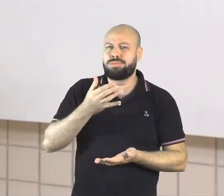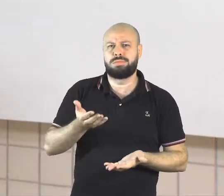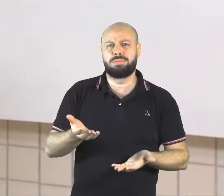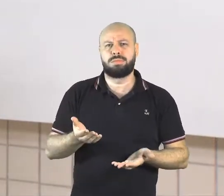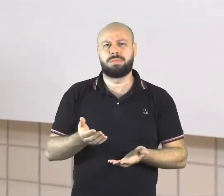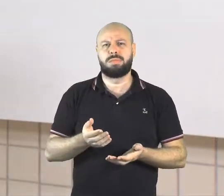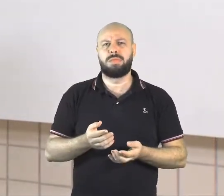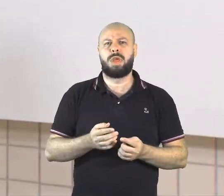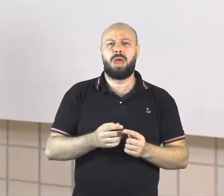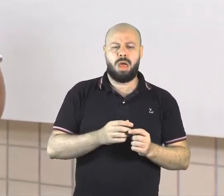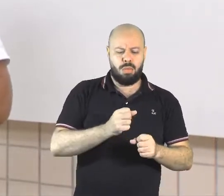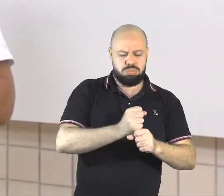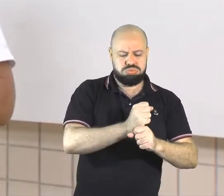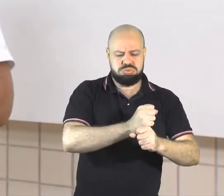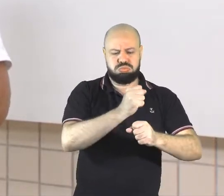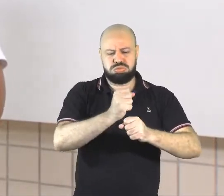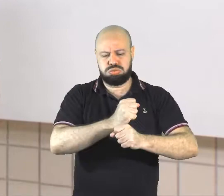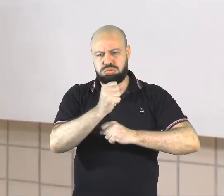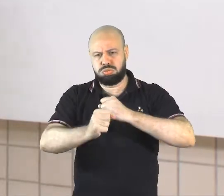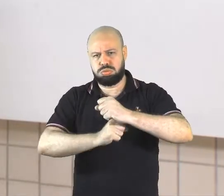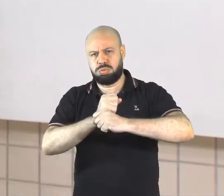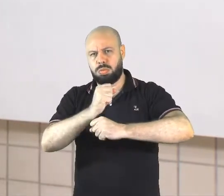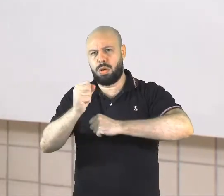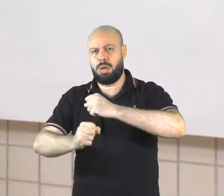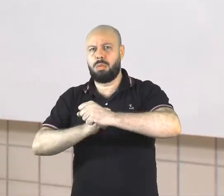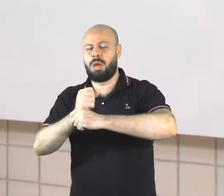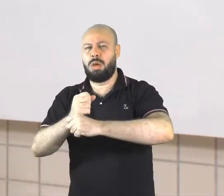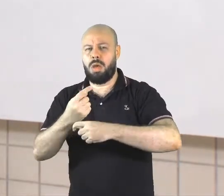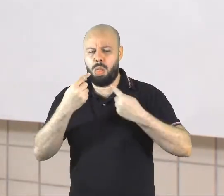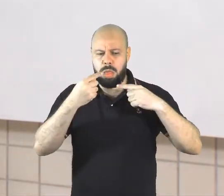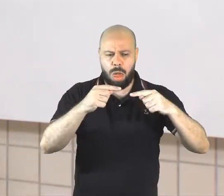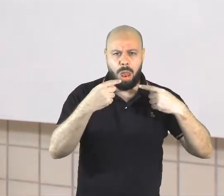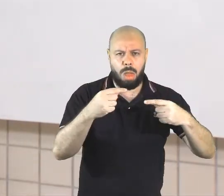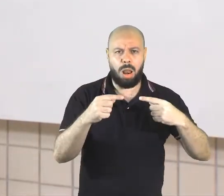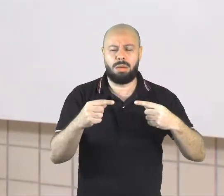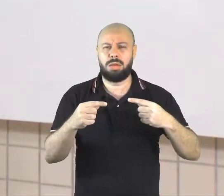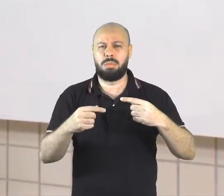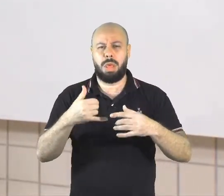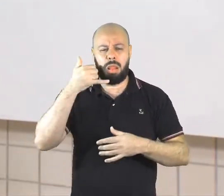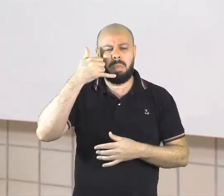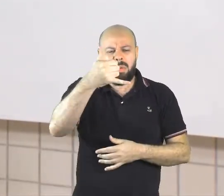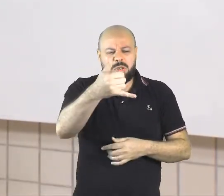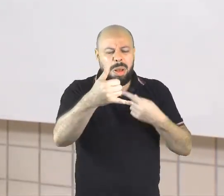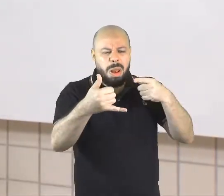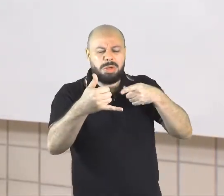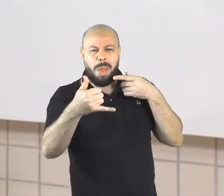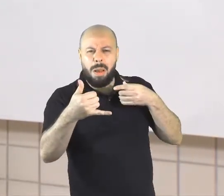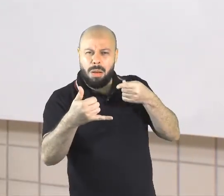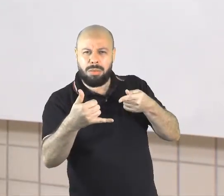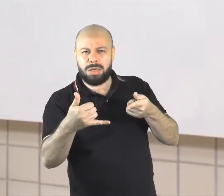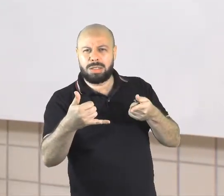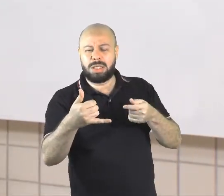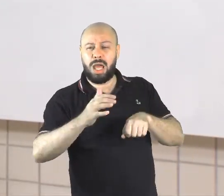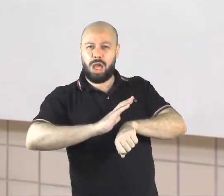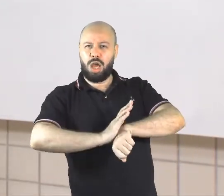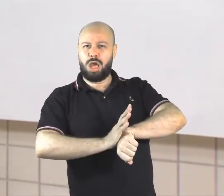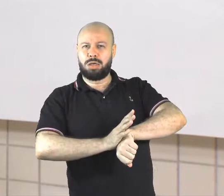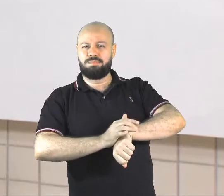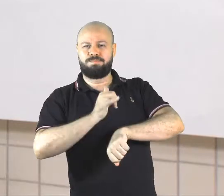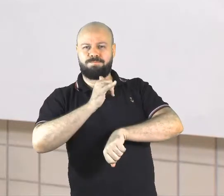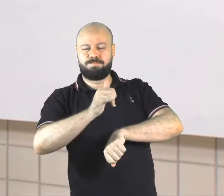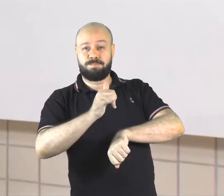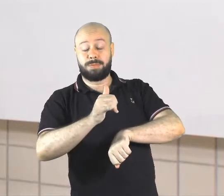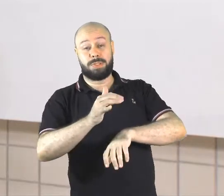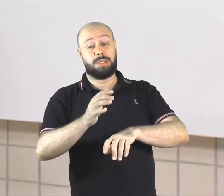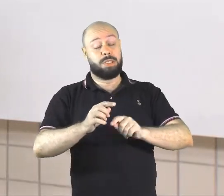A cada ano que passa, as denúncias, as pessoas ligando para denunciar que sofreram racismo, está